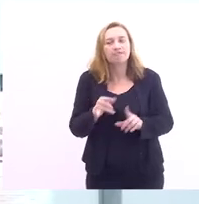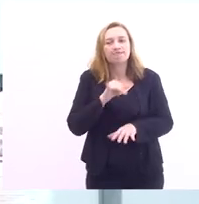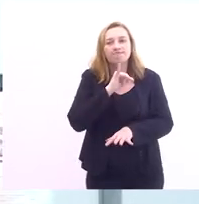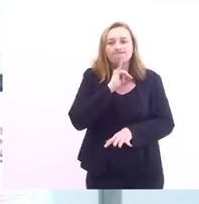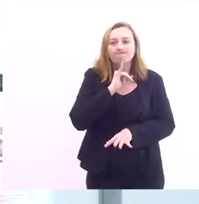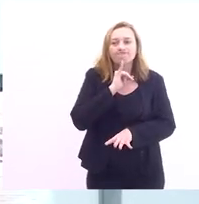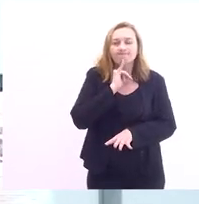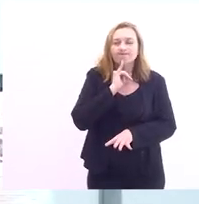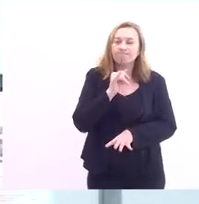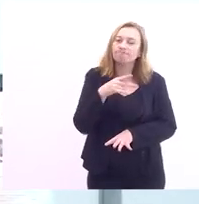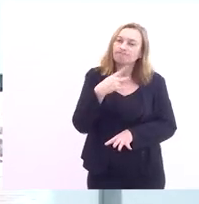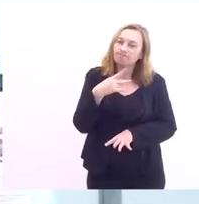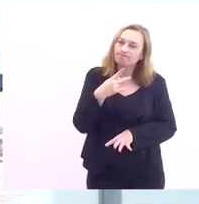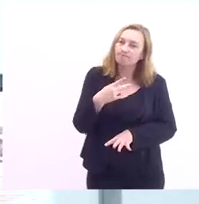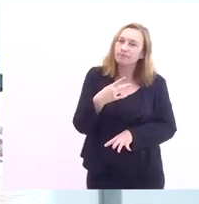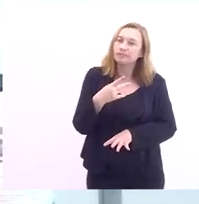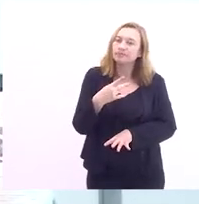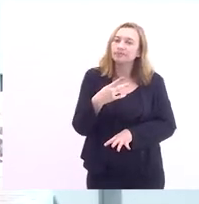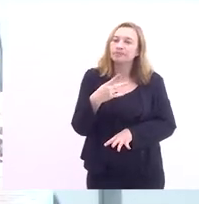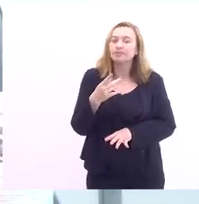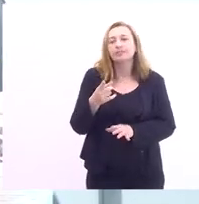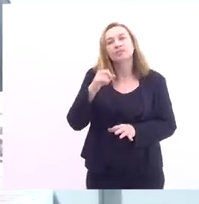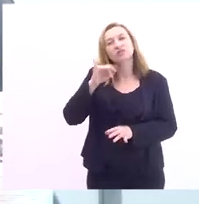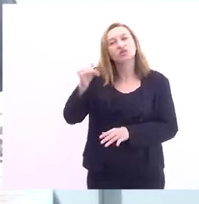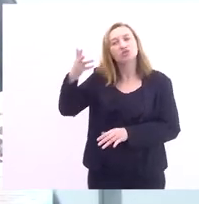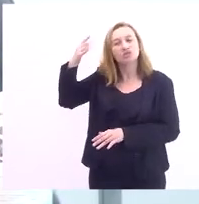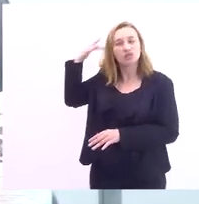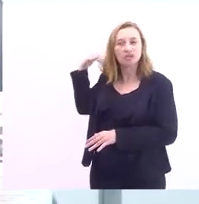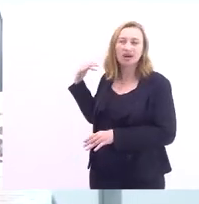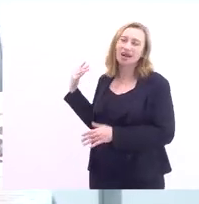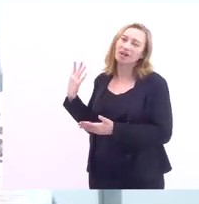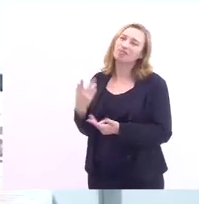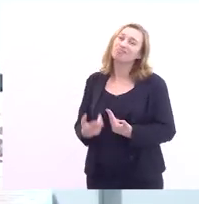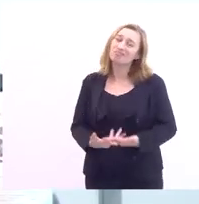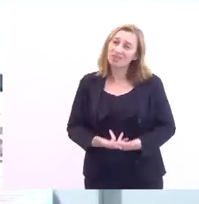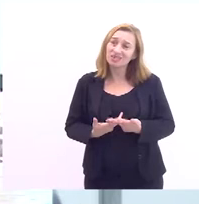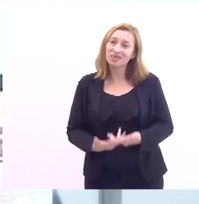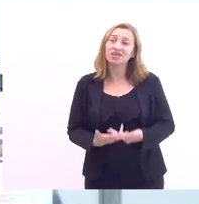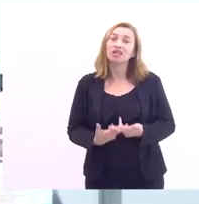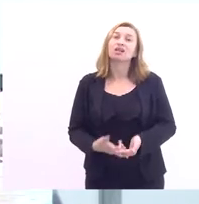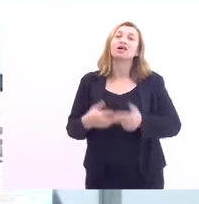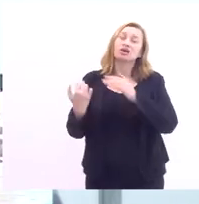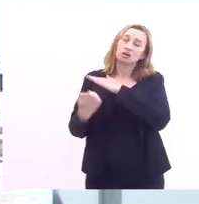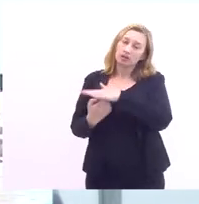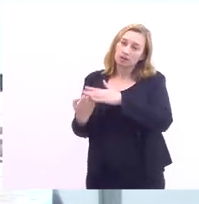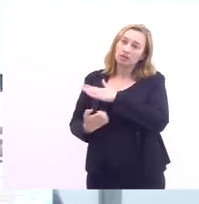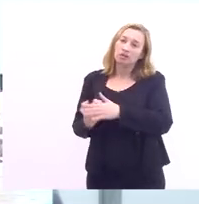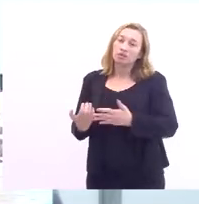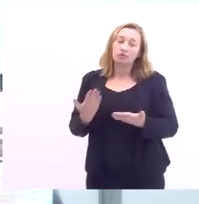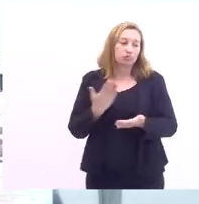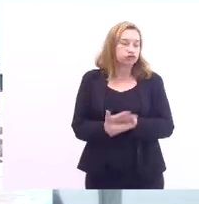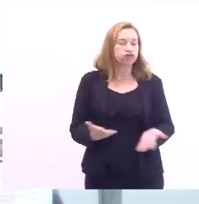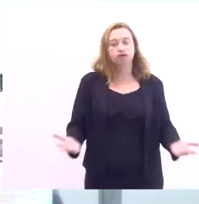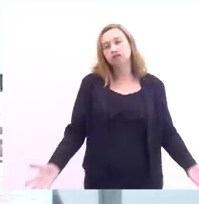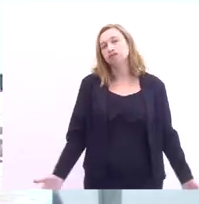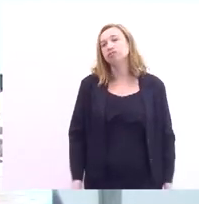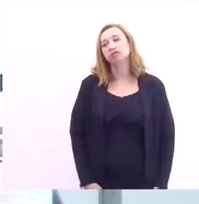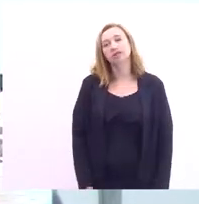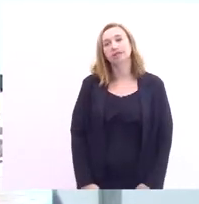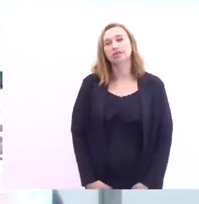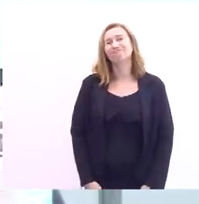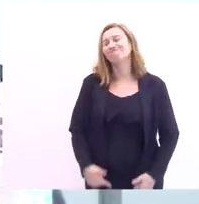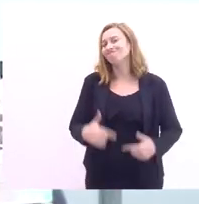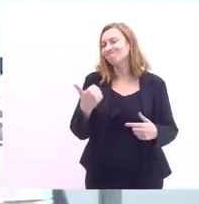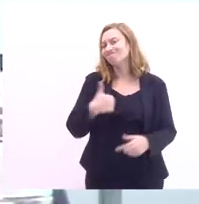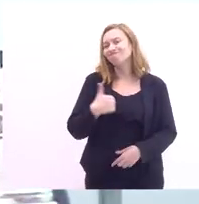infelizmente, como eu disse há uns dias atrás, minha paciência com essa concessionária está acabando.